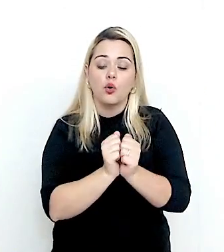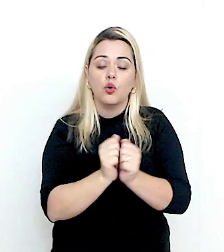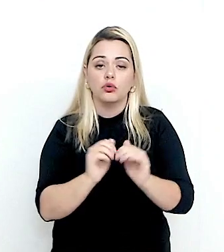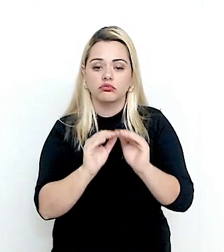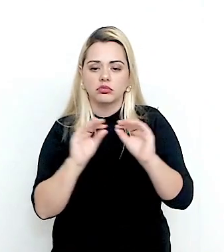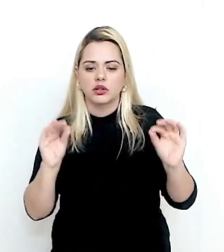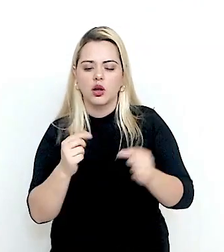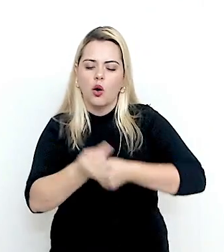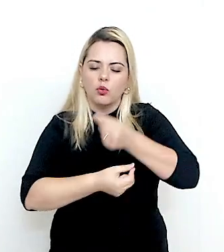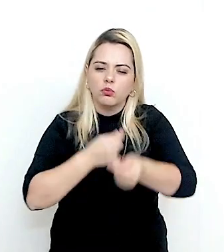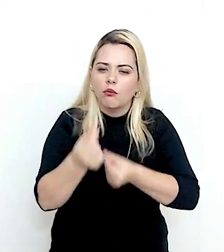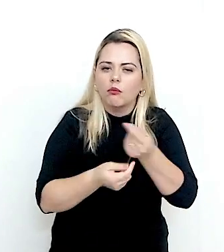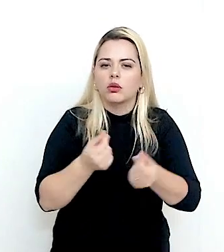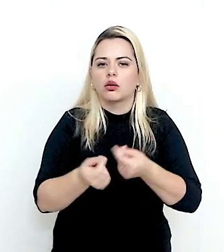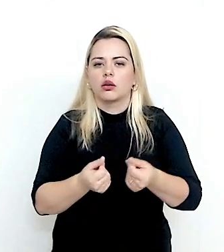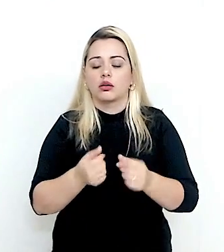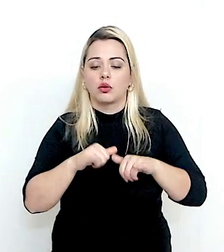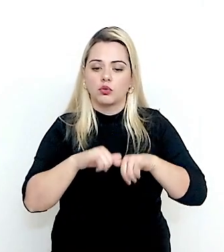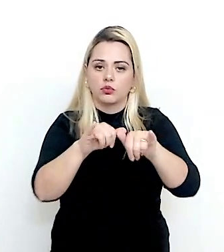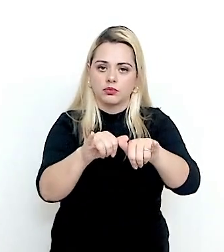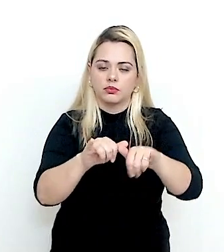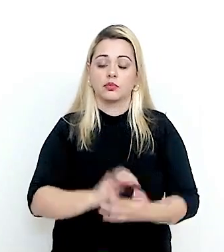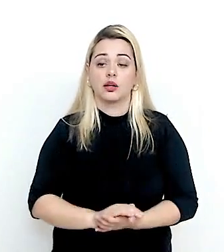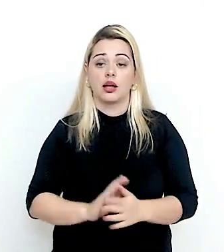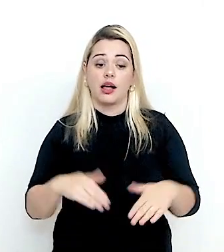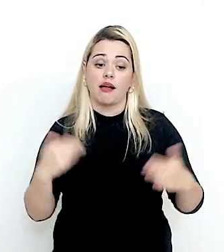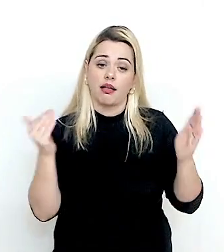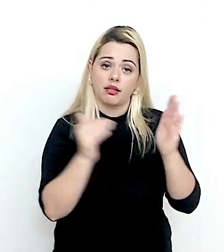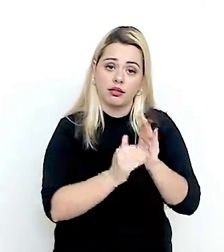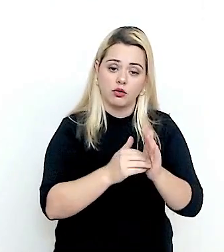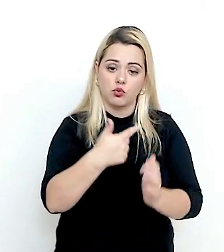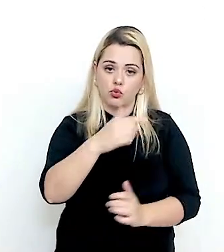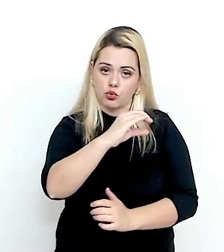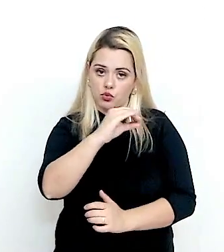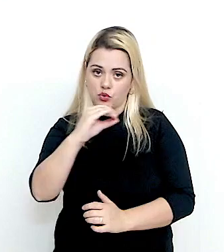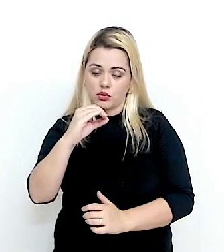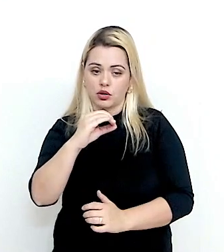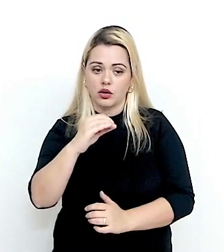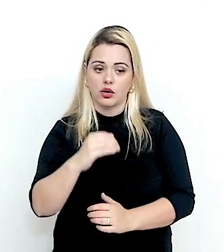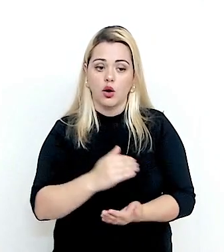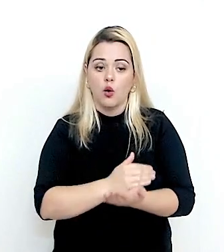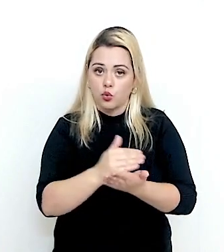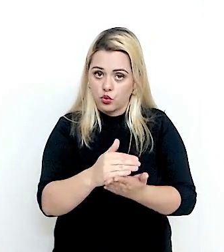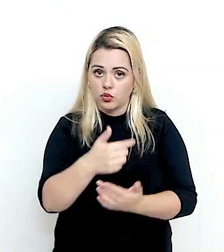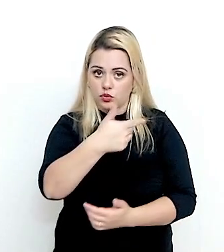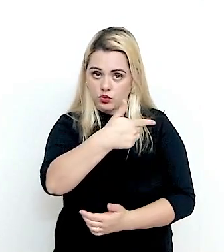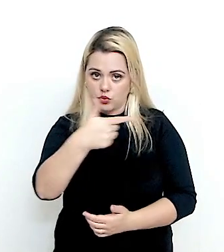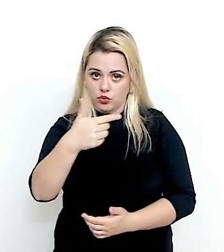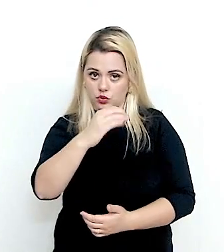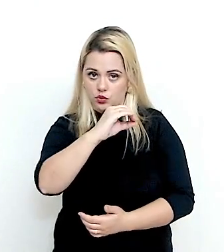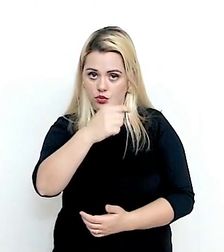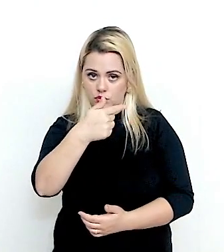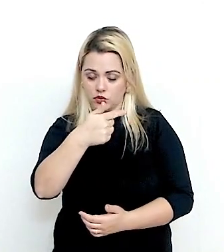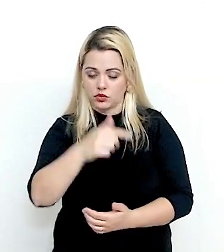sistema de economia de mercado. A partir de 2007, nós promovemos a